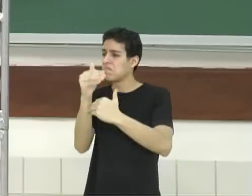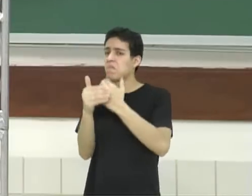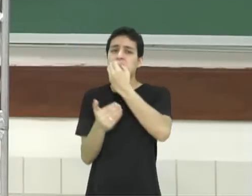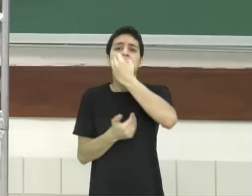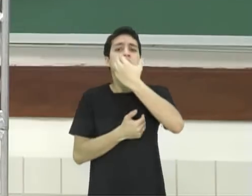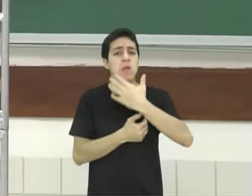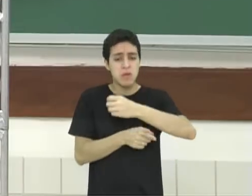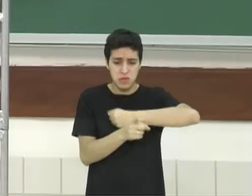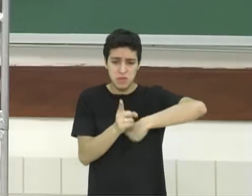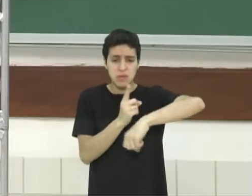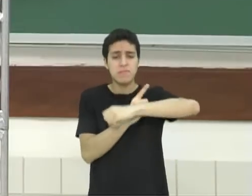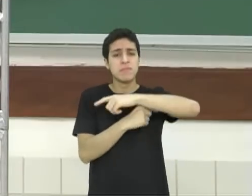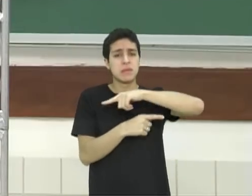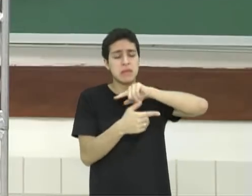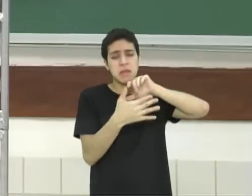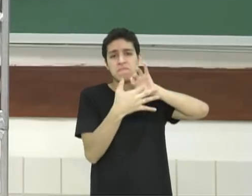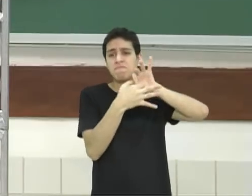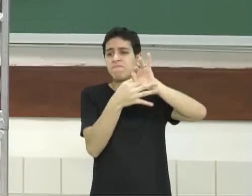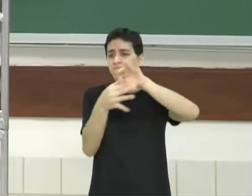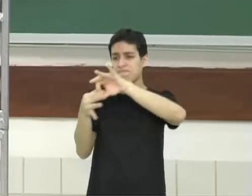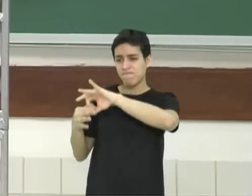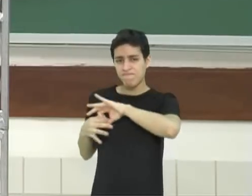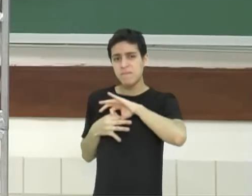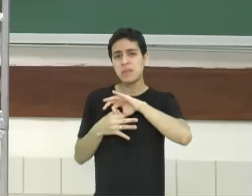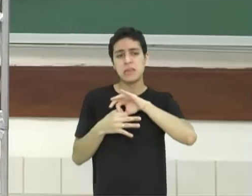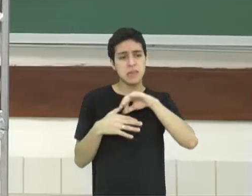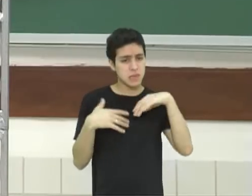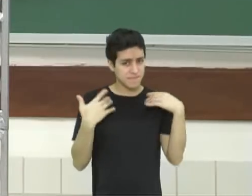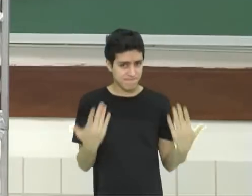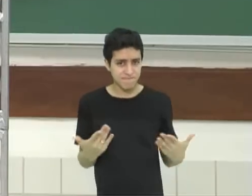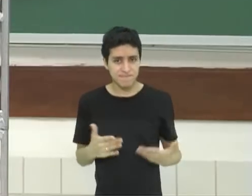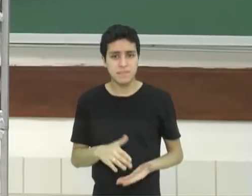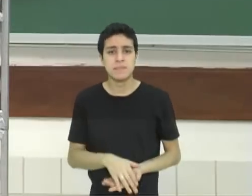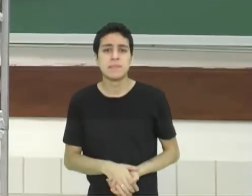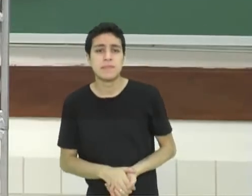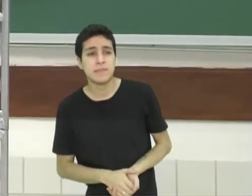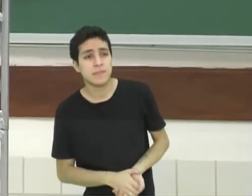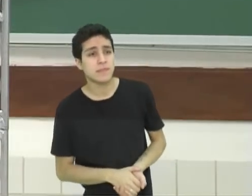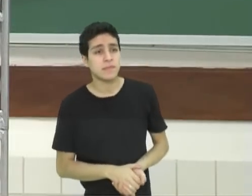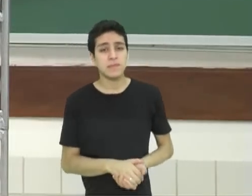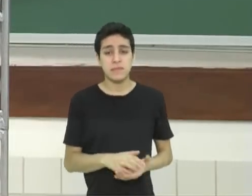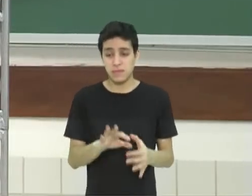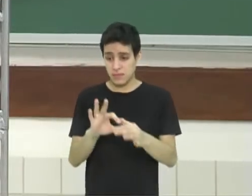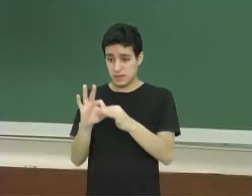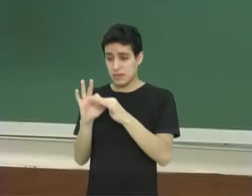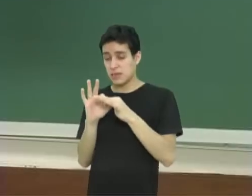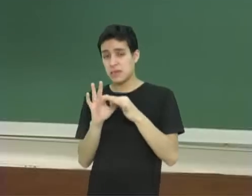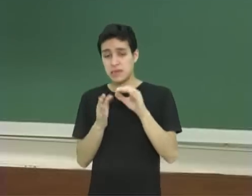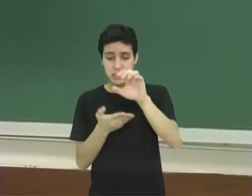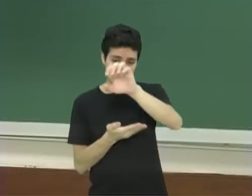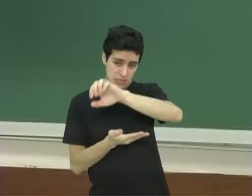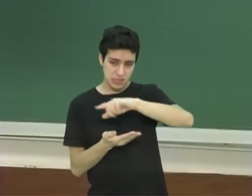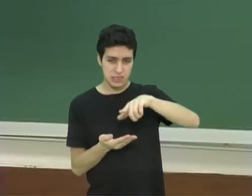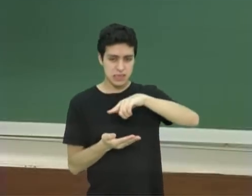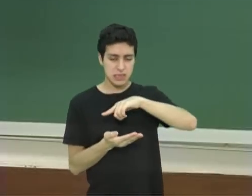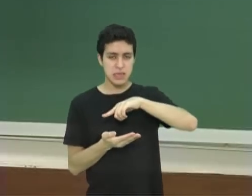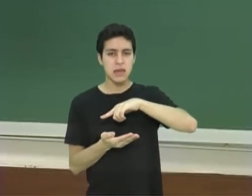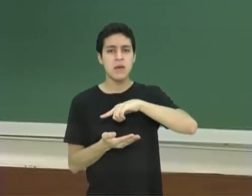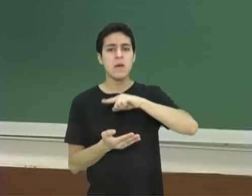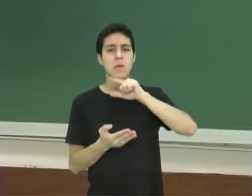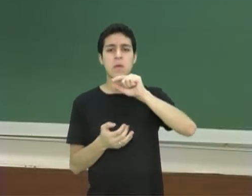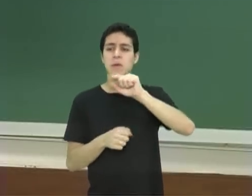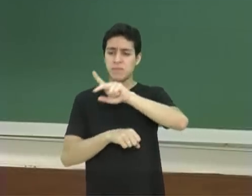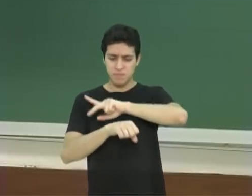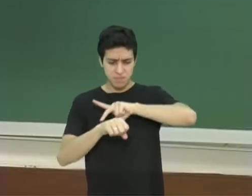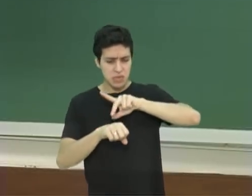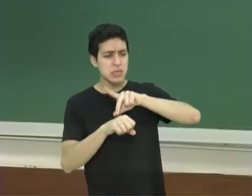Uma sociedade coesa, unida, única. A União Europeia estabelece o quadro para os países